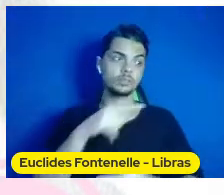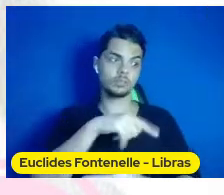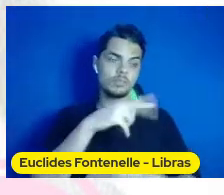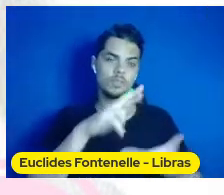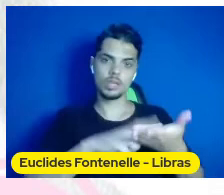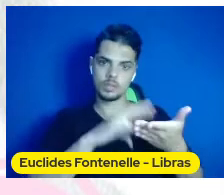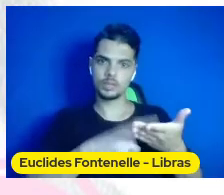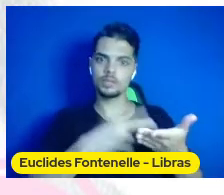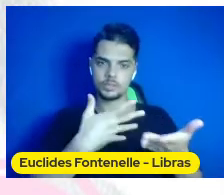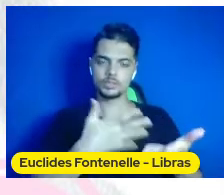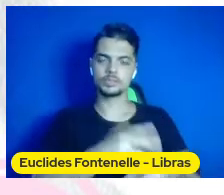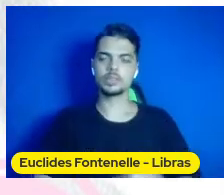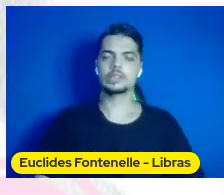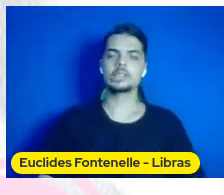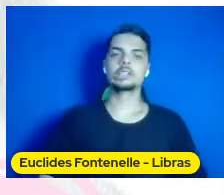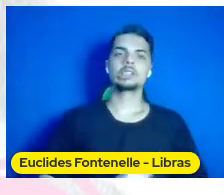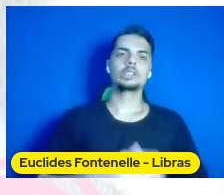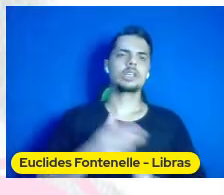em 2018,